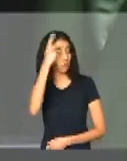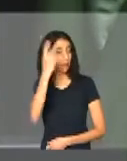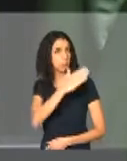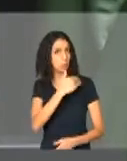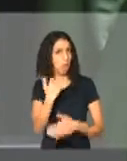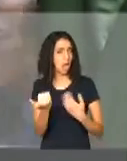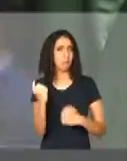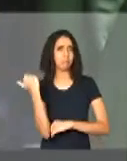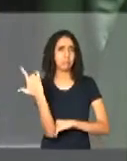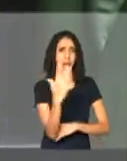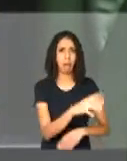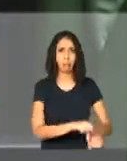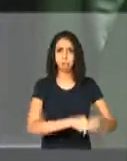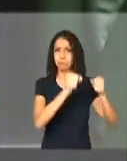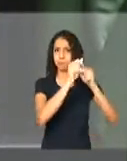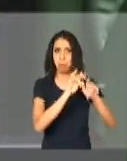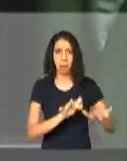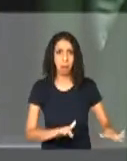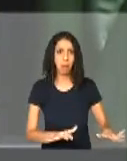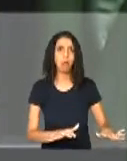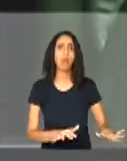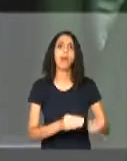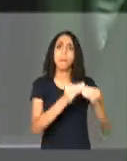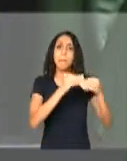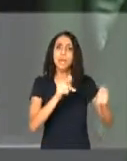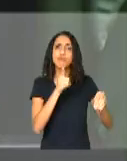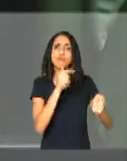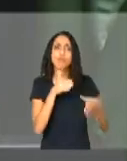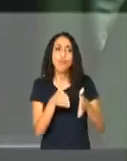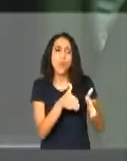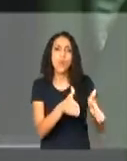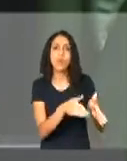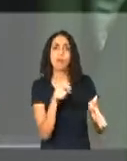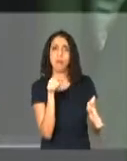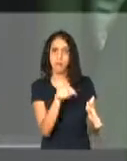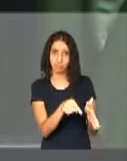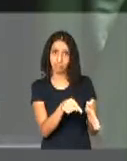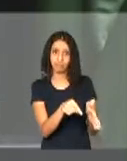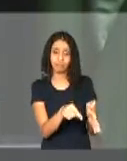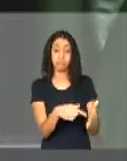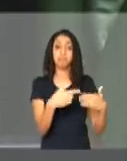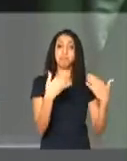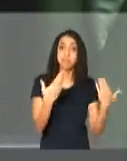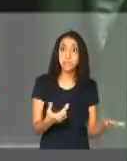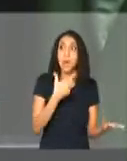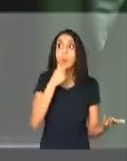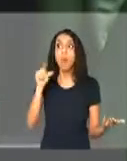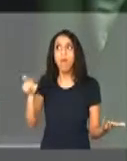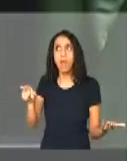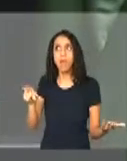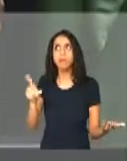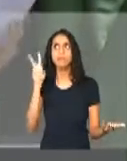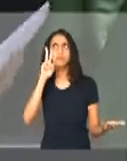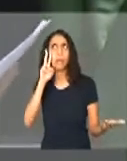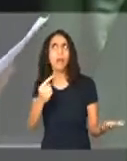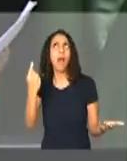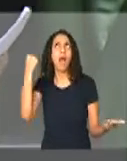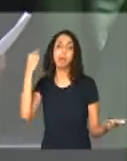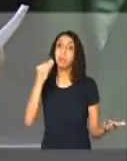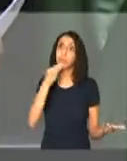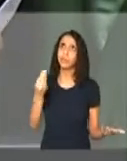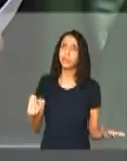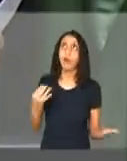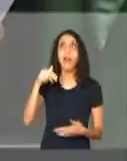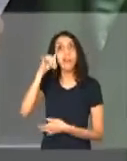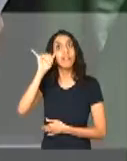ambientais, comprometeu o Rio Doce e as atividades que dependiam dele, ele tomasse as providências para evitar